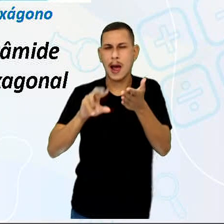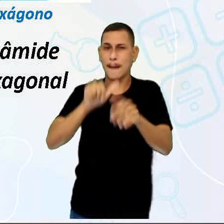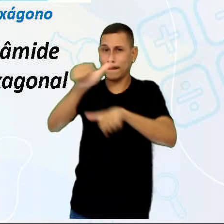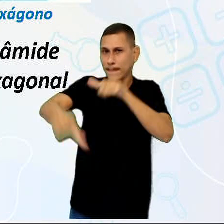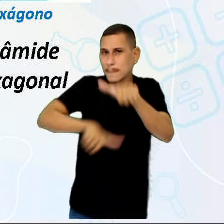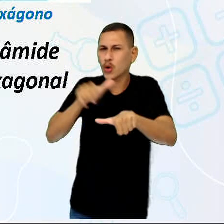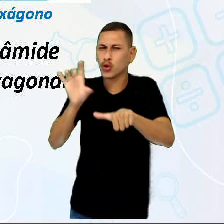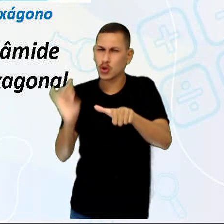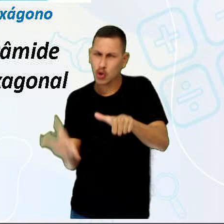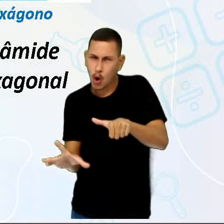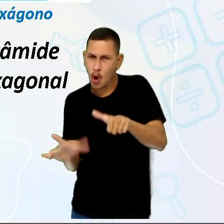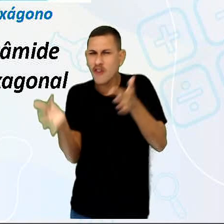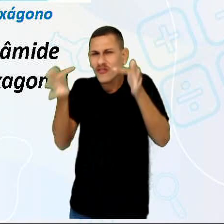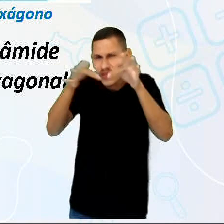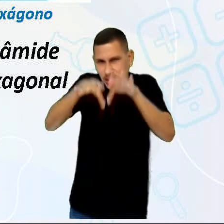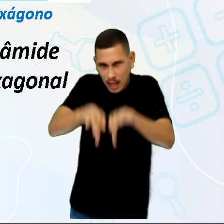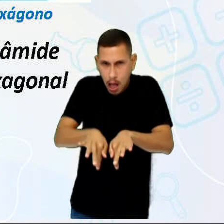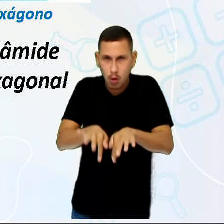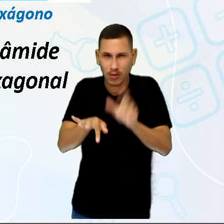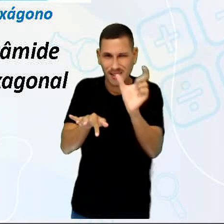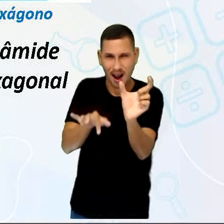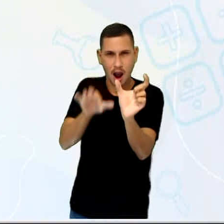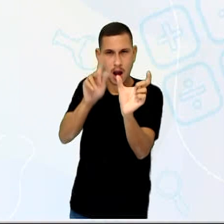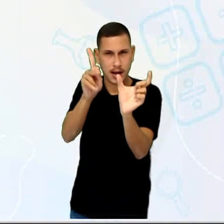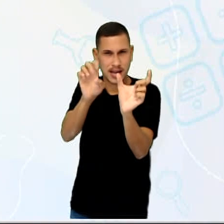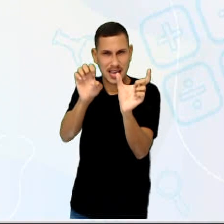né? Pirâmide hexagonal.